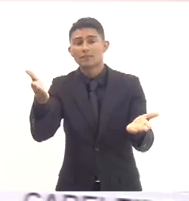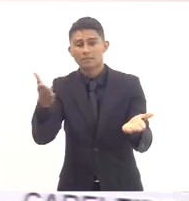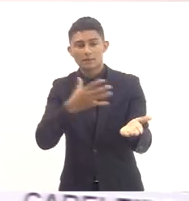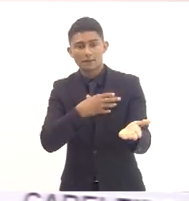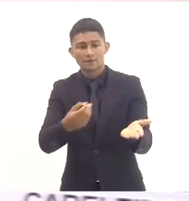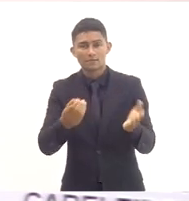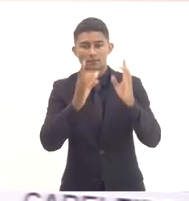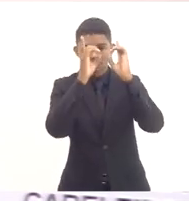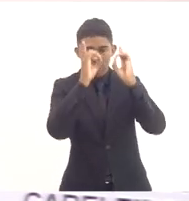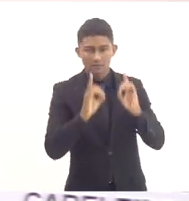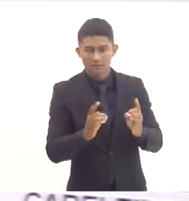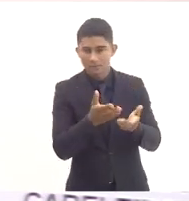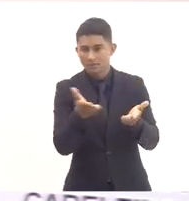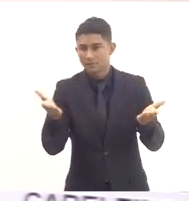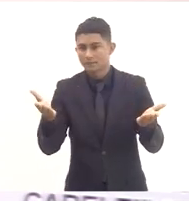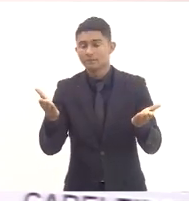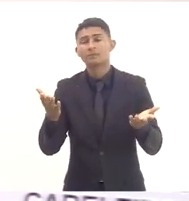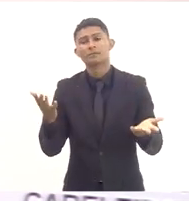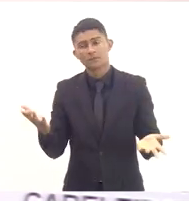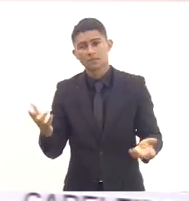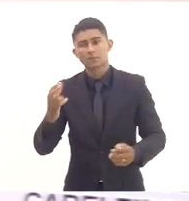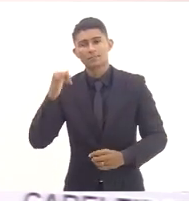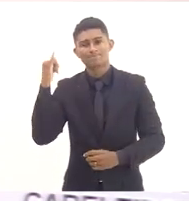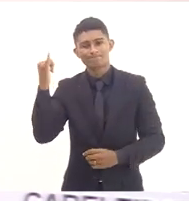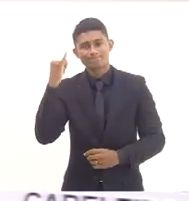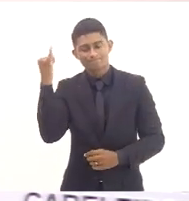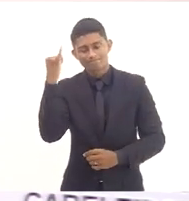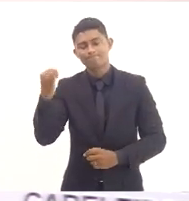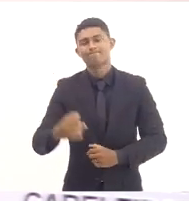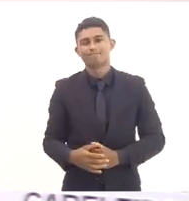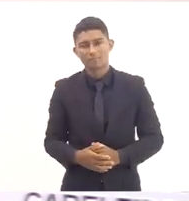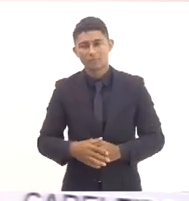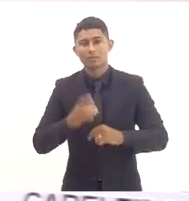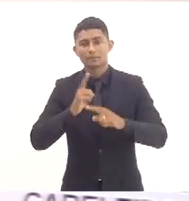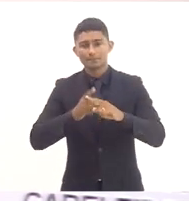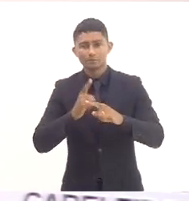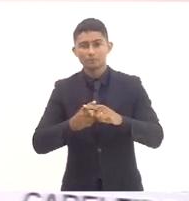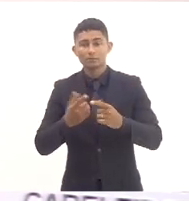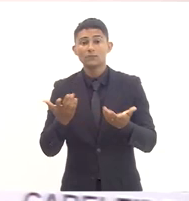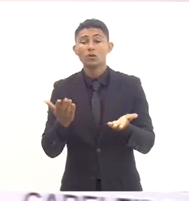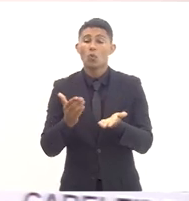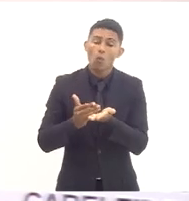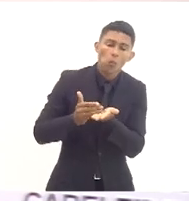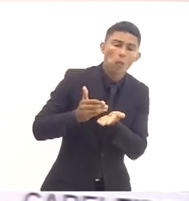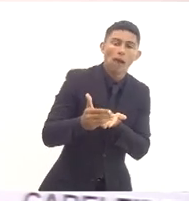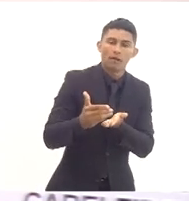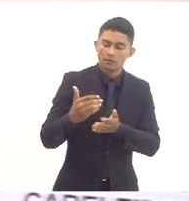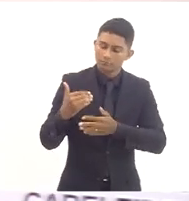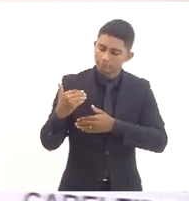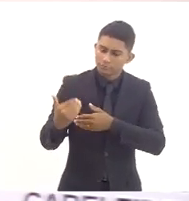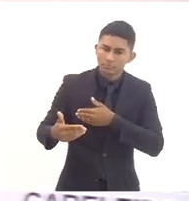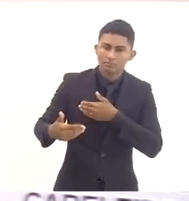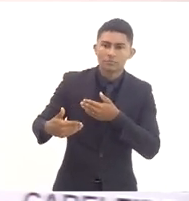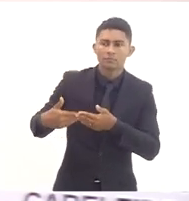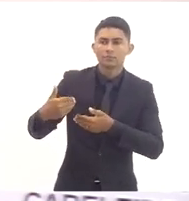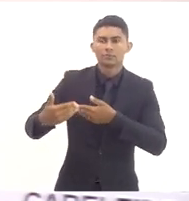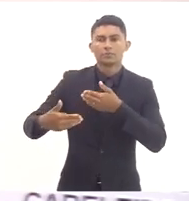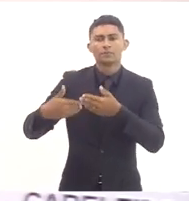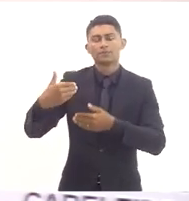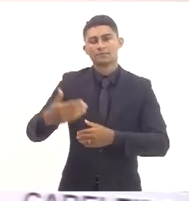deficiência e o início ou um bom caminho andado a partir daí e